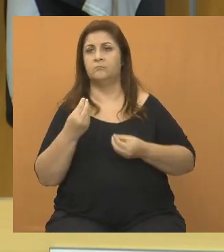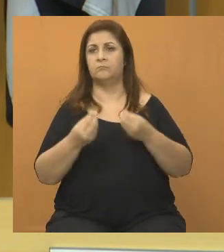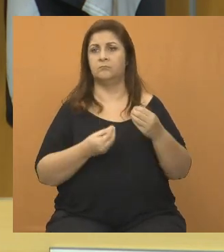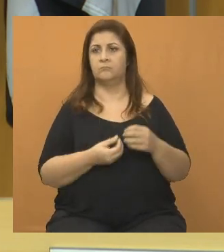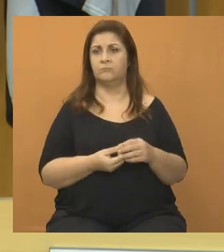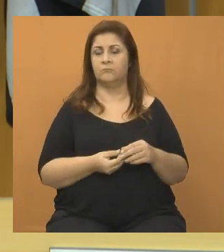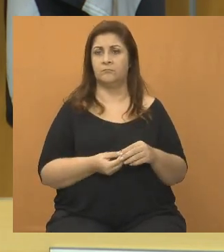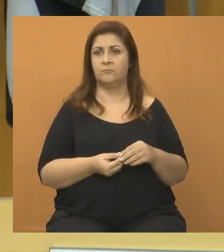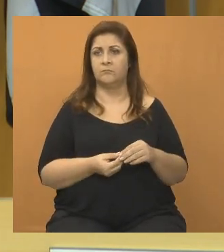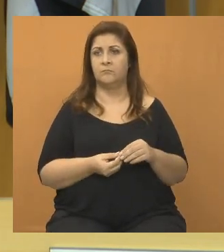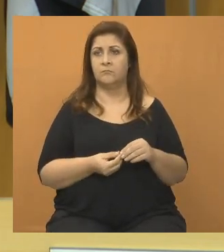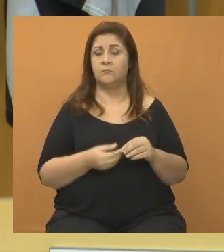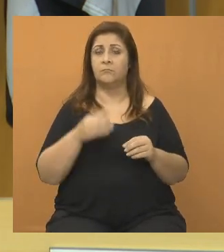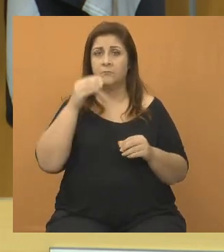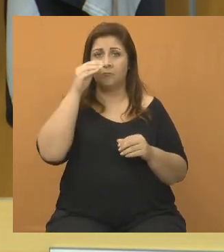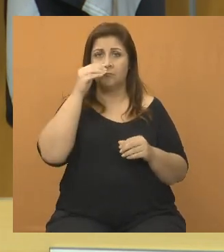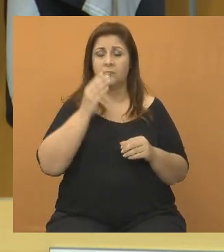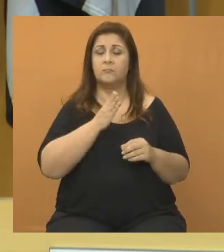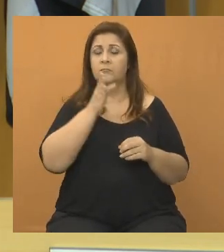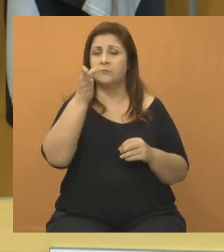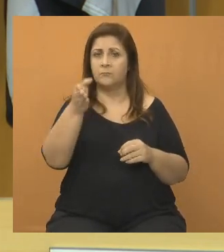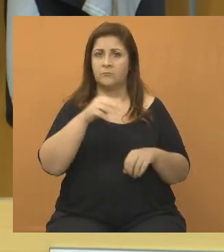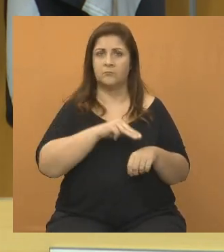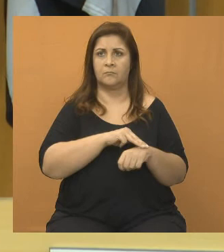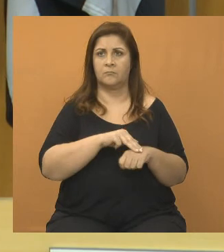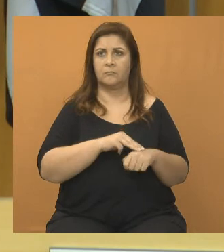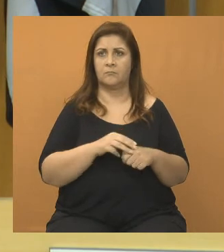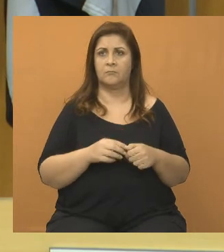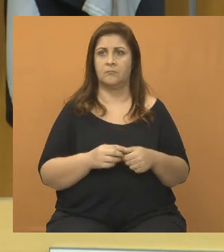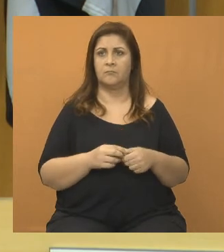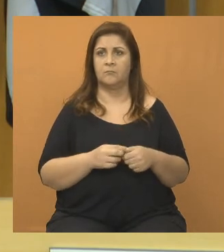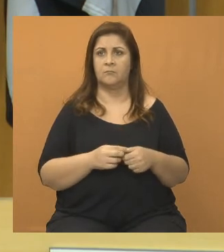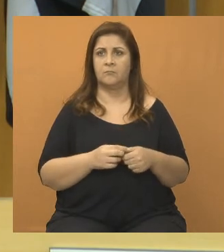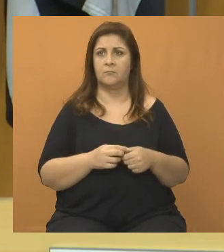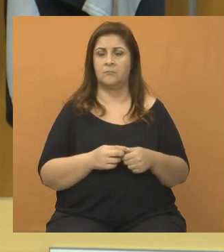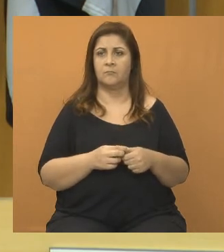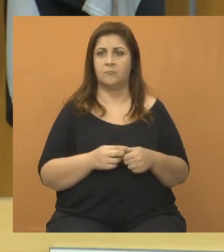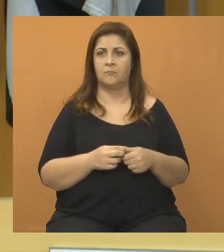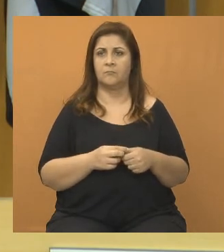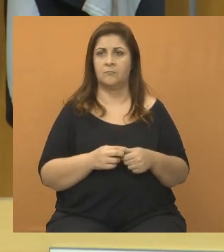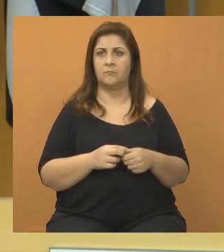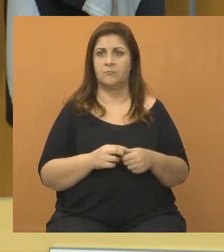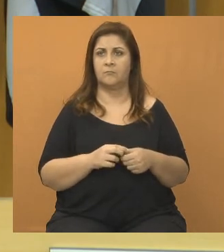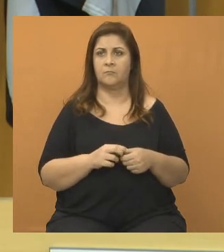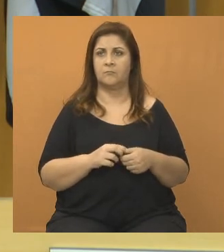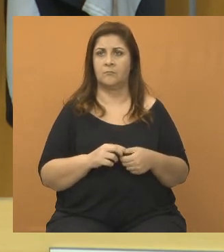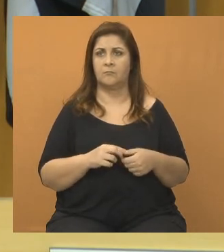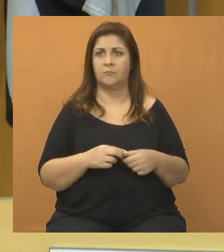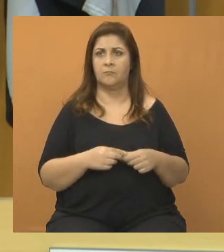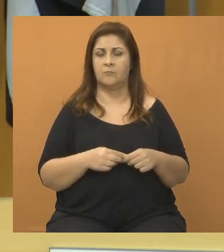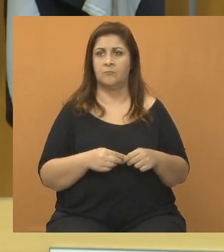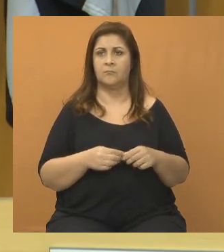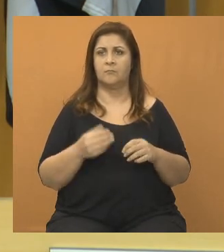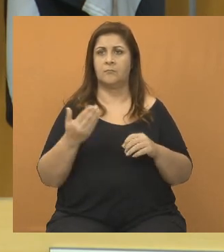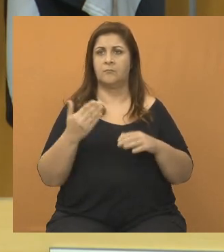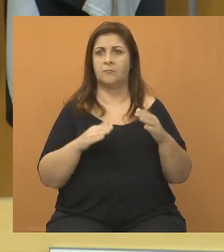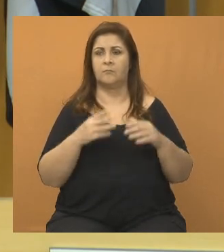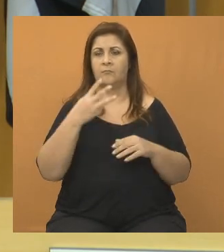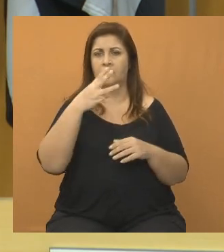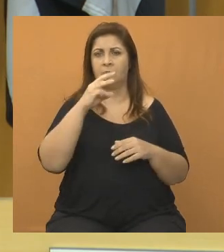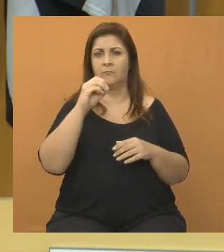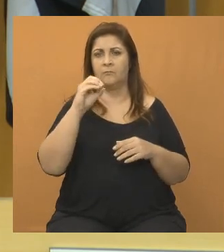é interessante que vá conversar com a gente, porque aqui está em torno de 300 e poucos mil,